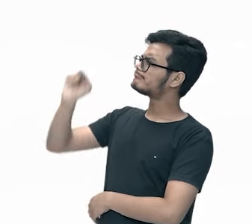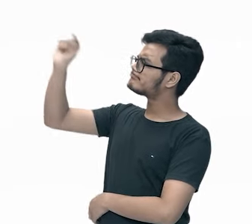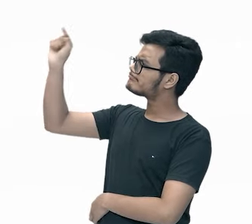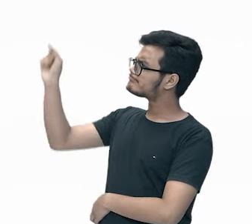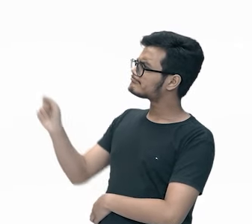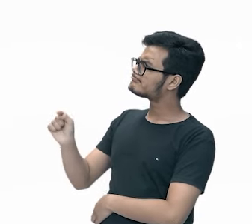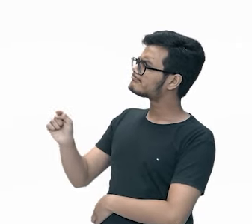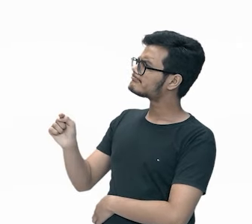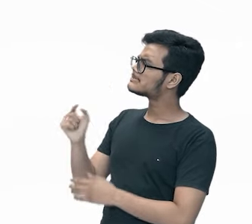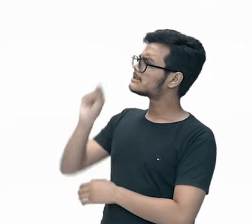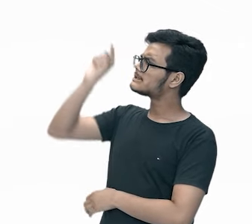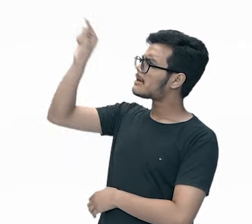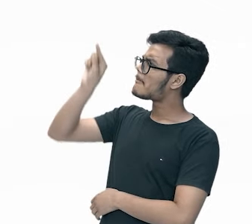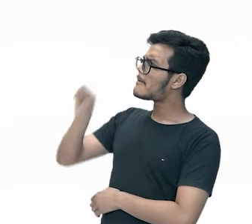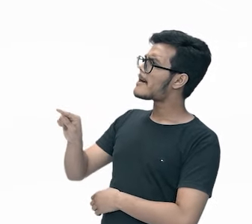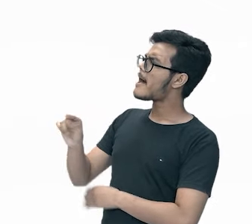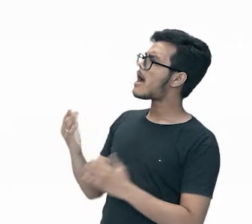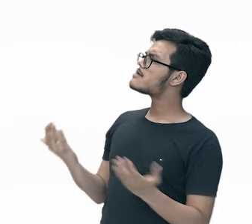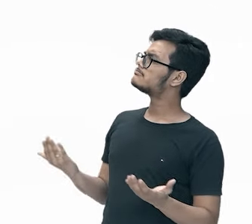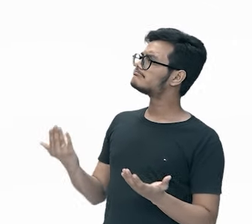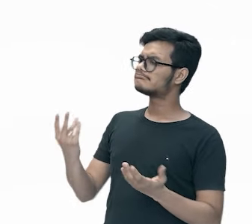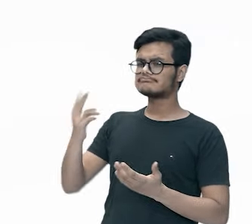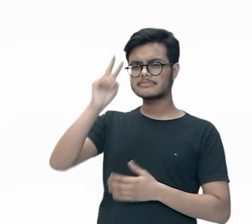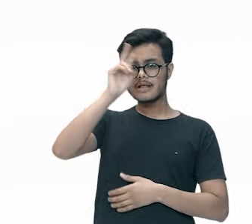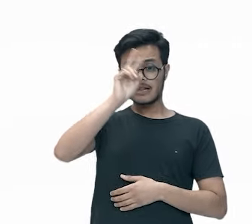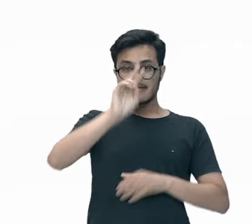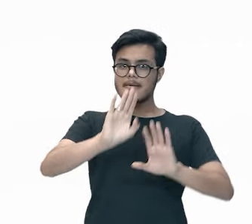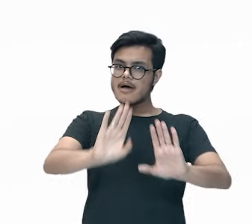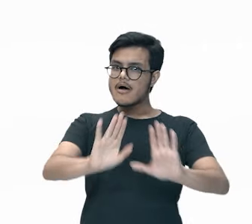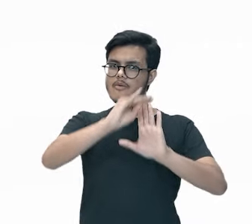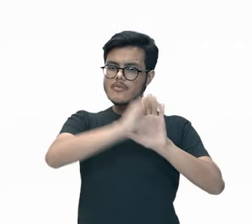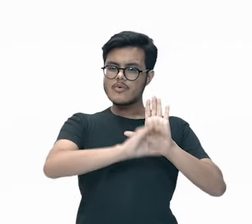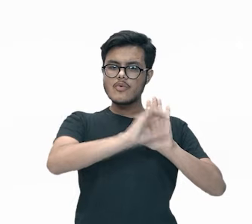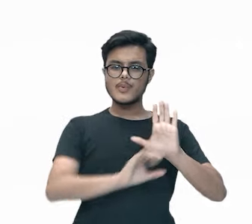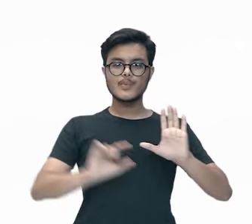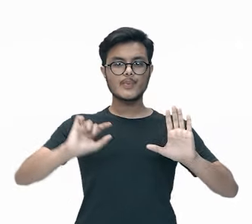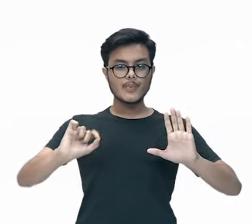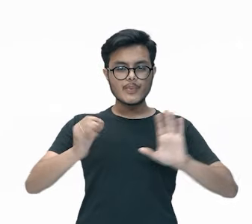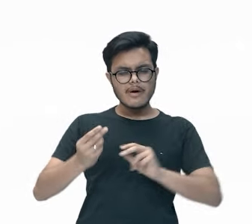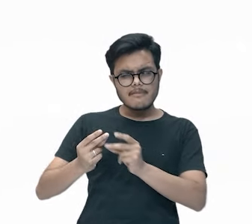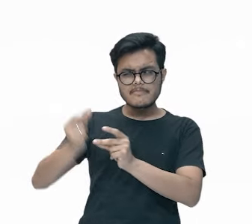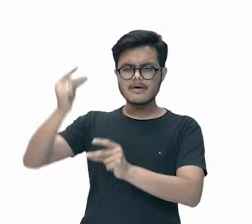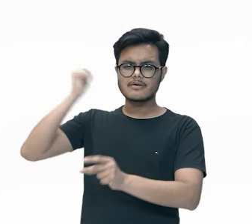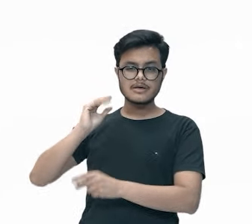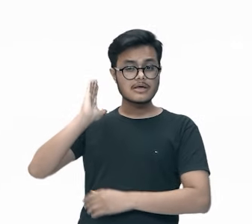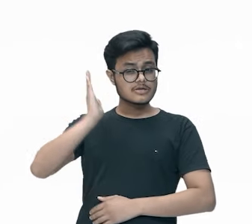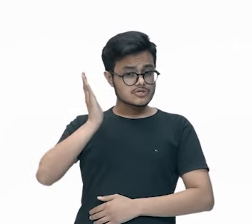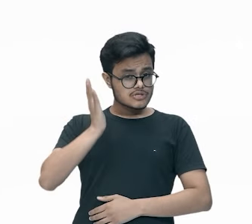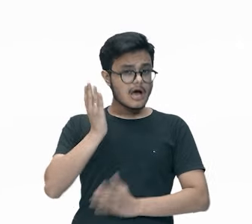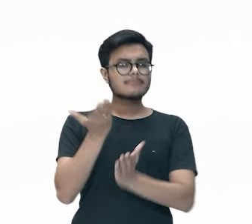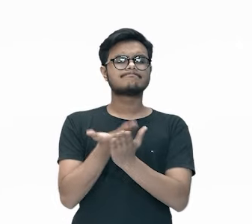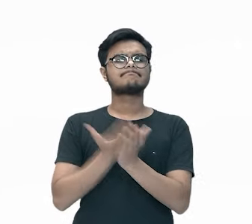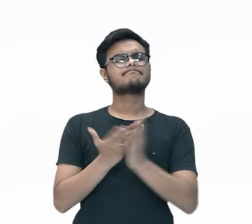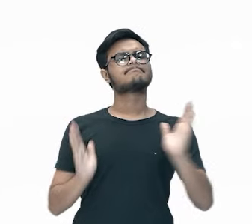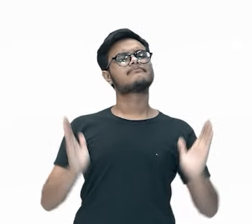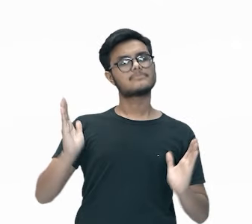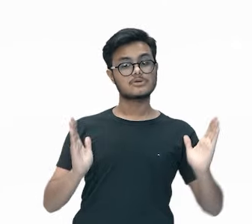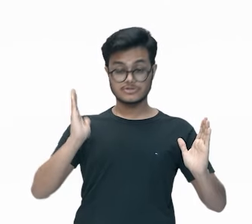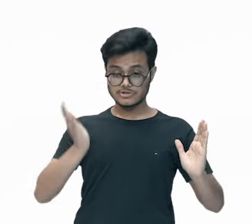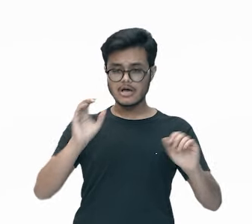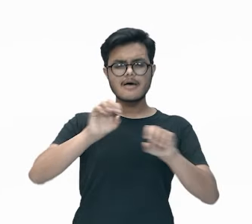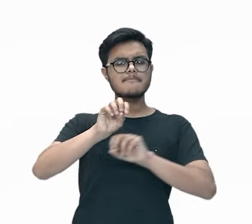classificação, a gente precisa lembrar, né, daqueles conceitos, tá bom? Que já em outros momentos já foram